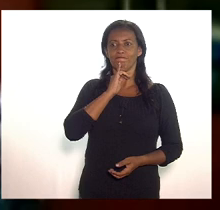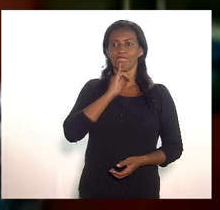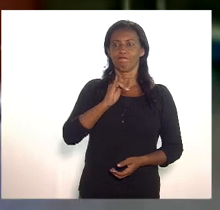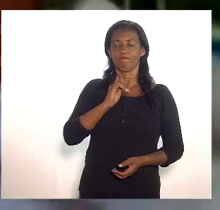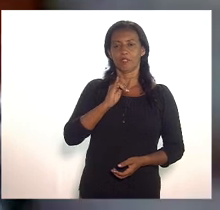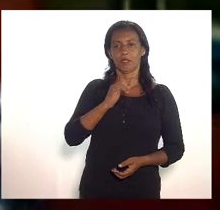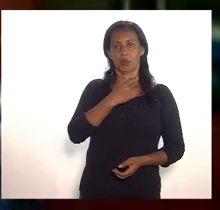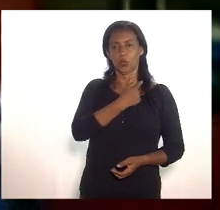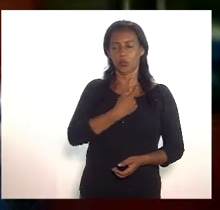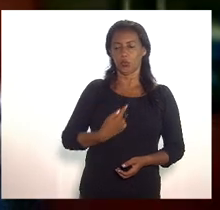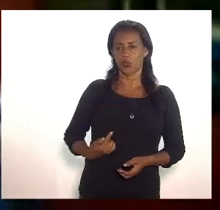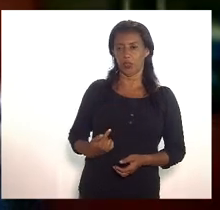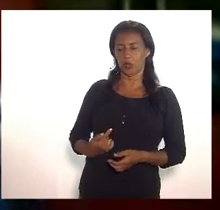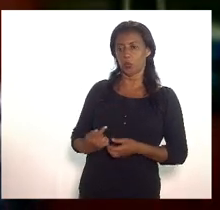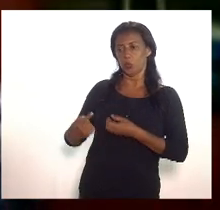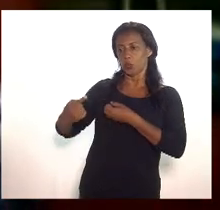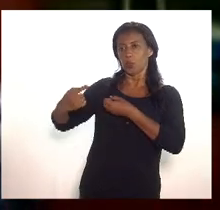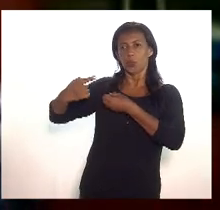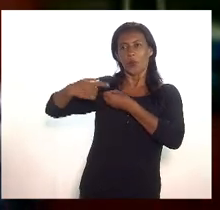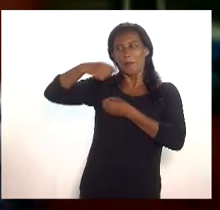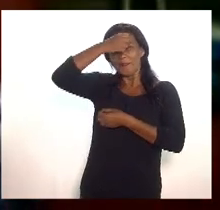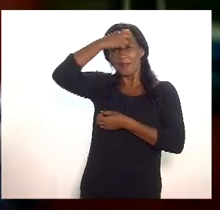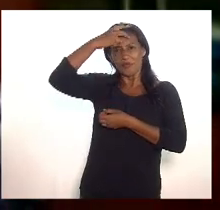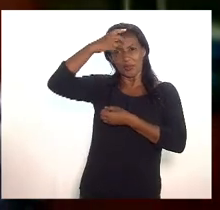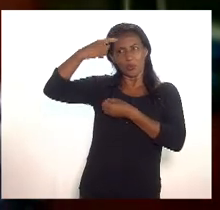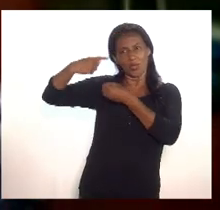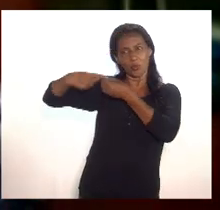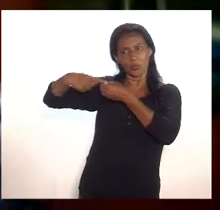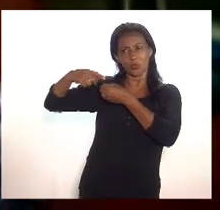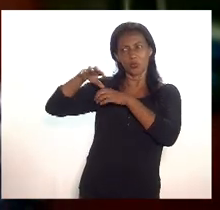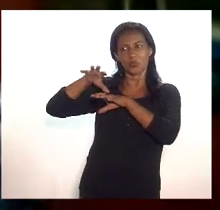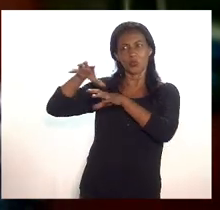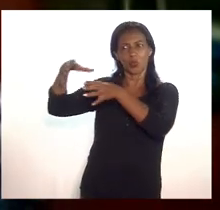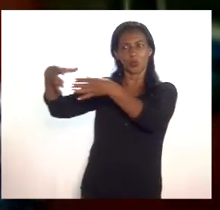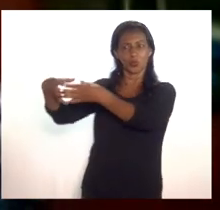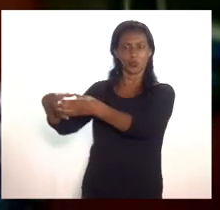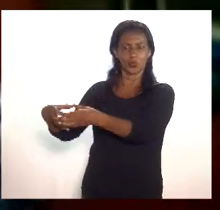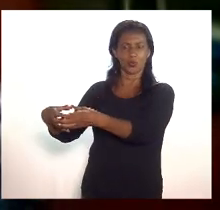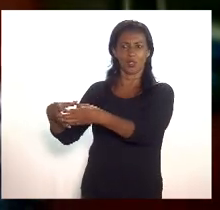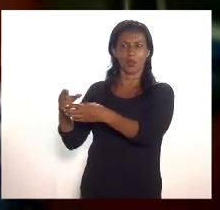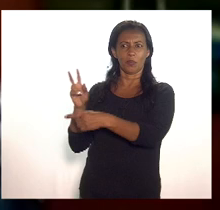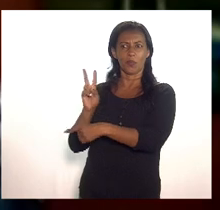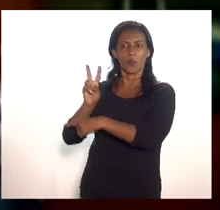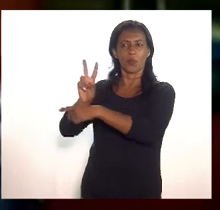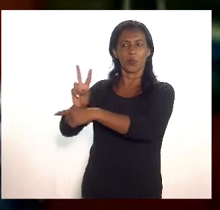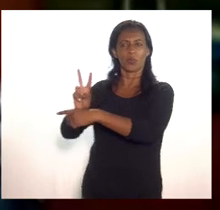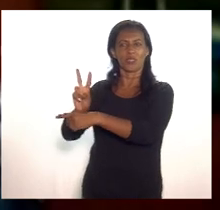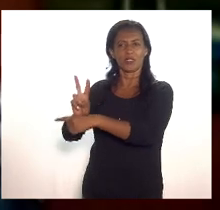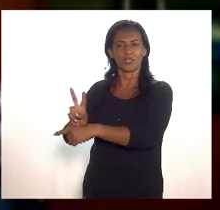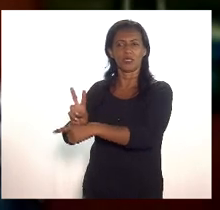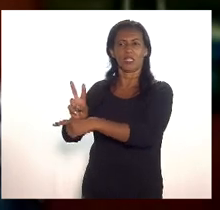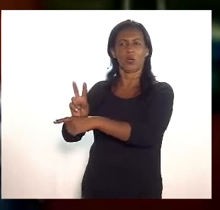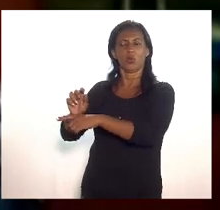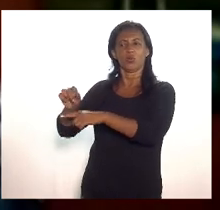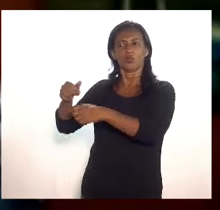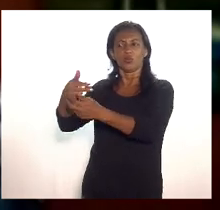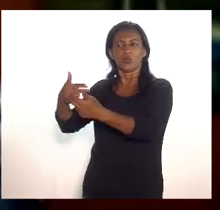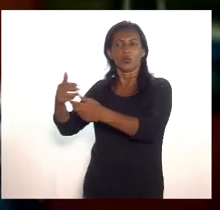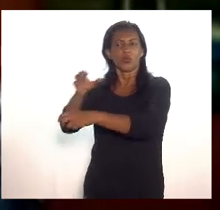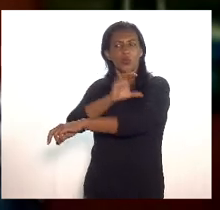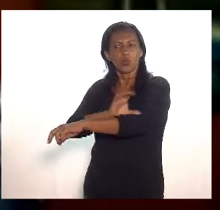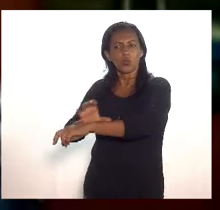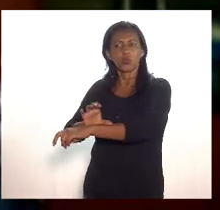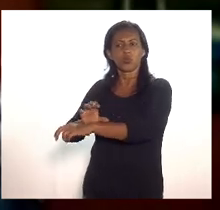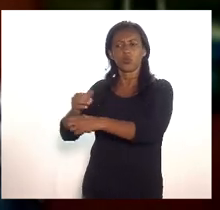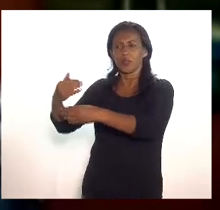autoridades municipais da importância da cultura, a proteção do patrimônio, entendeu? Cultural que